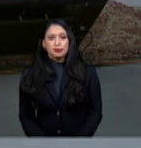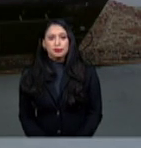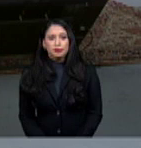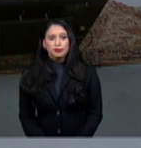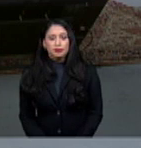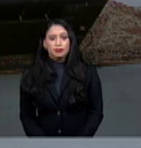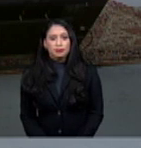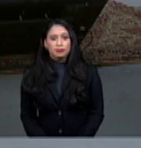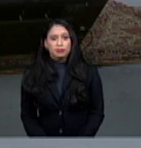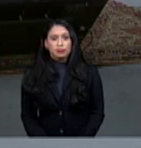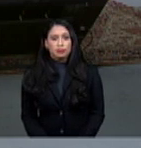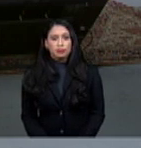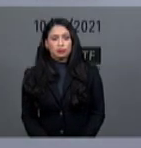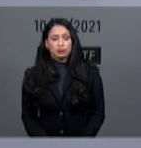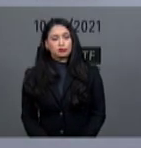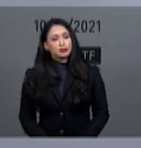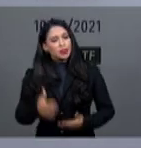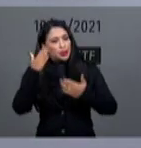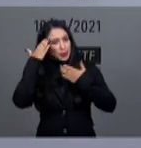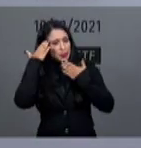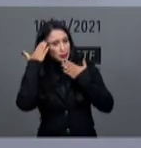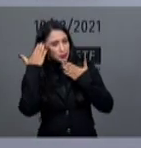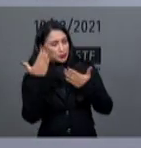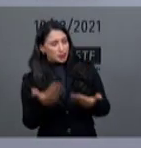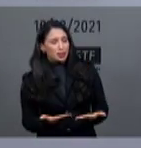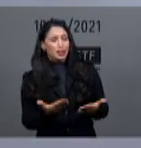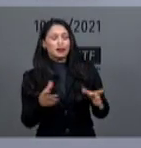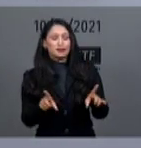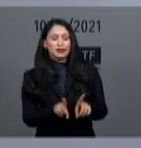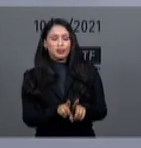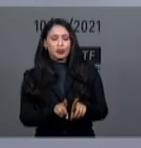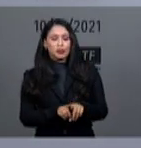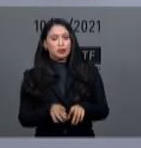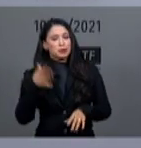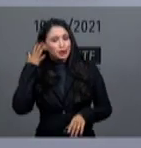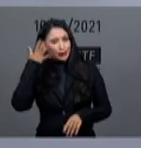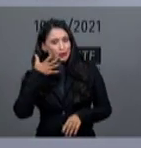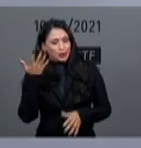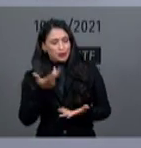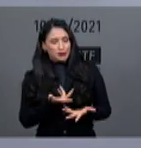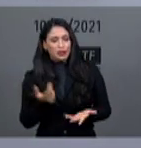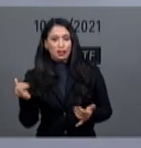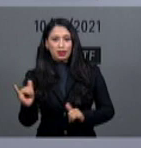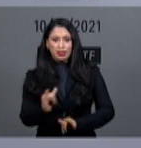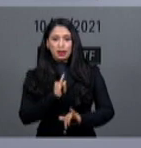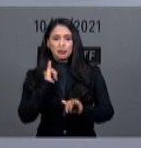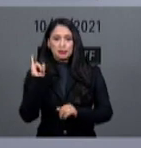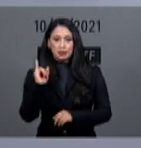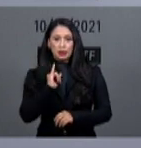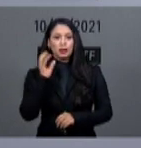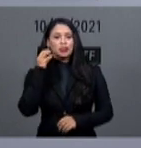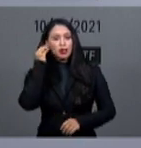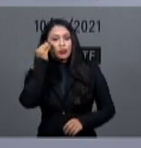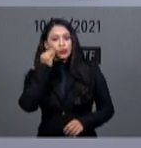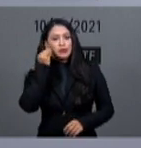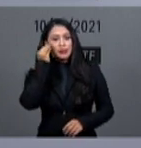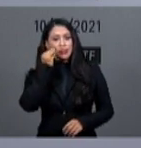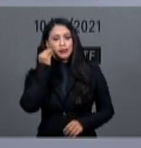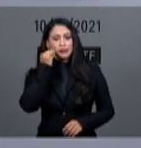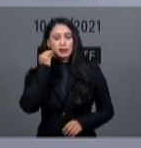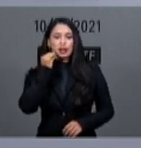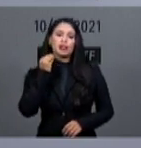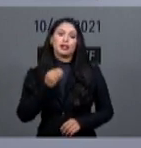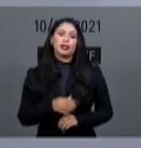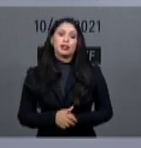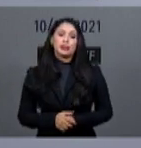e obrigado Maria Silva também pelas observações sempre super pertinentes e que vem do experiência e